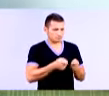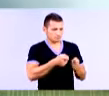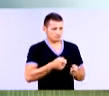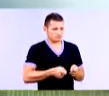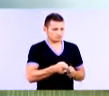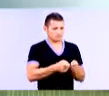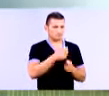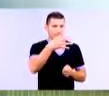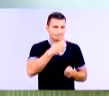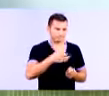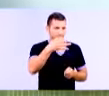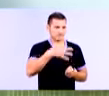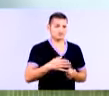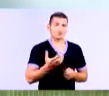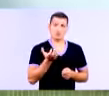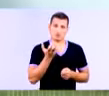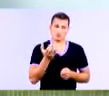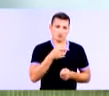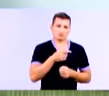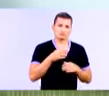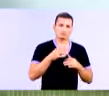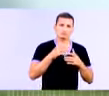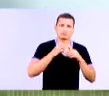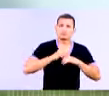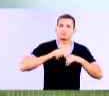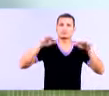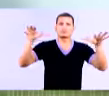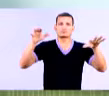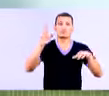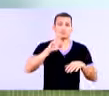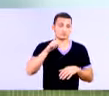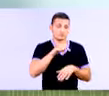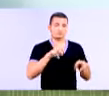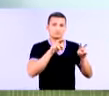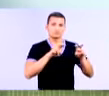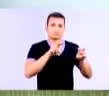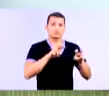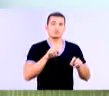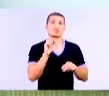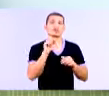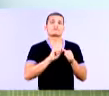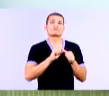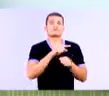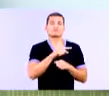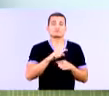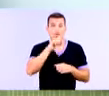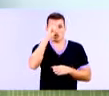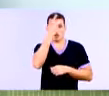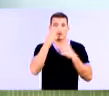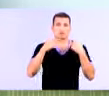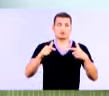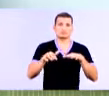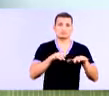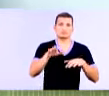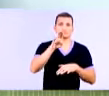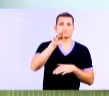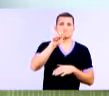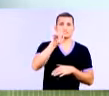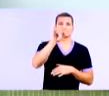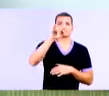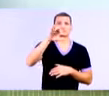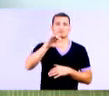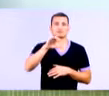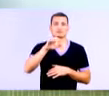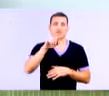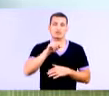quero popularizar o uso dessa máquina. E o que é que eles fizeram? Criaram uma linguagem de programação BASIC. BASIC é